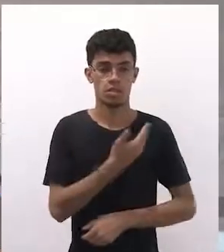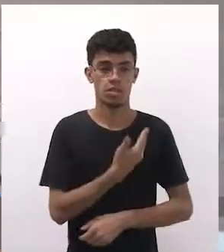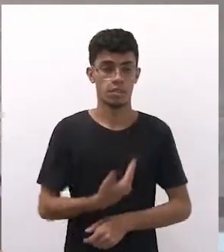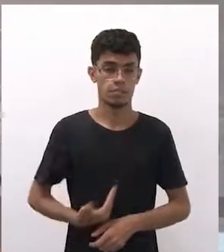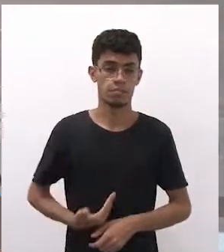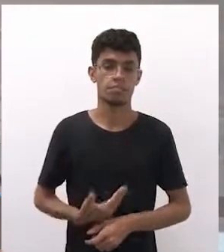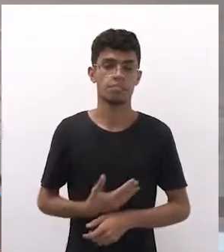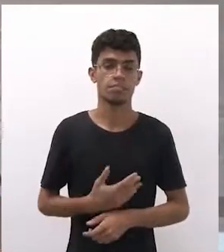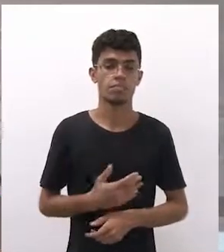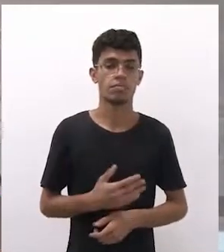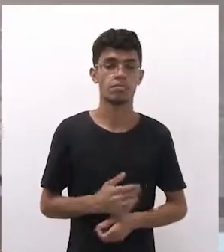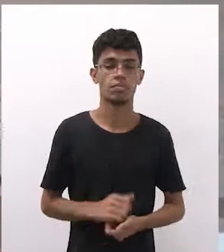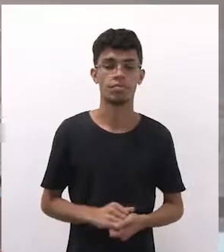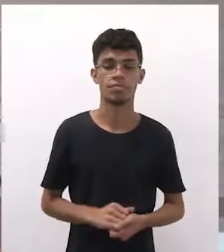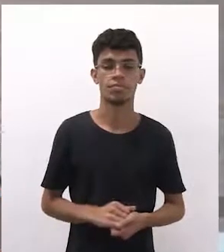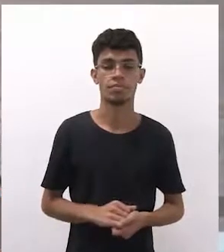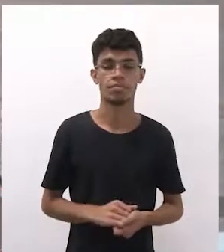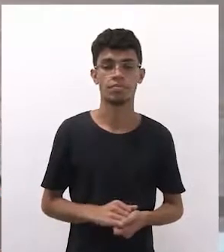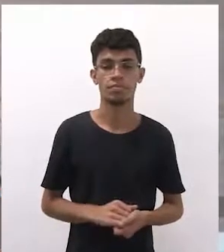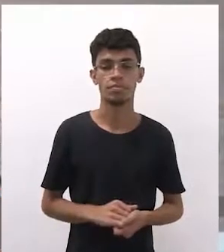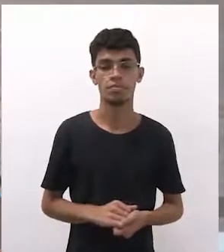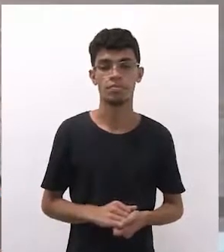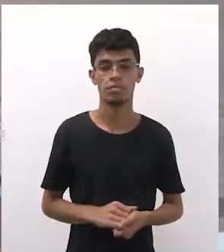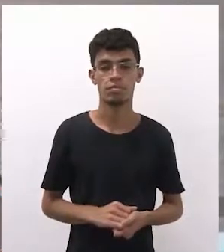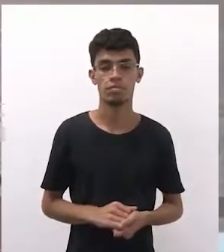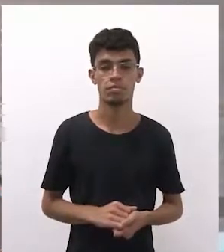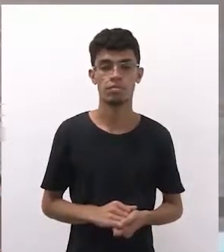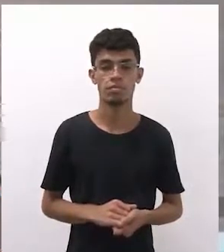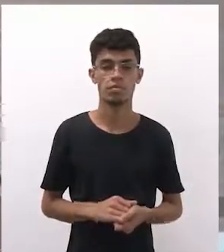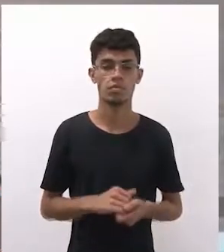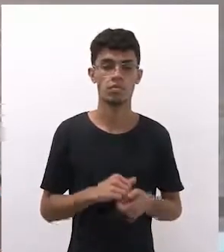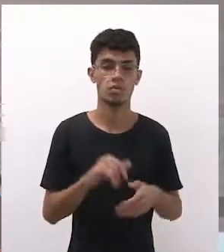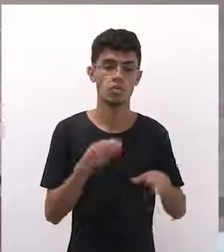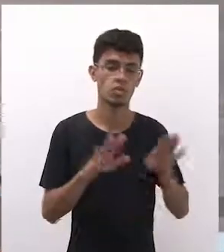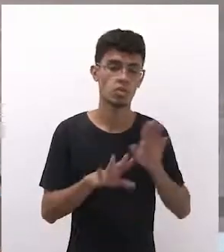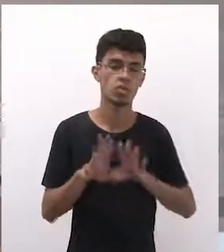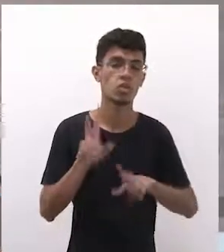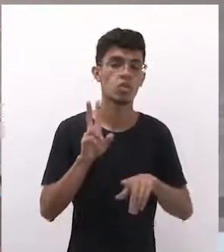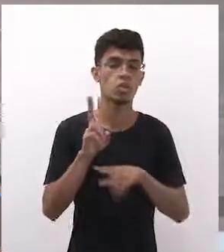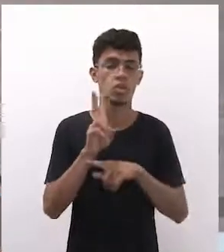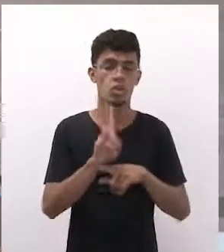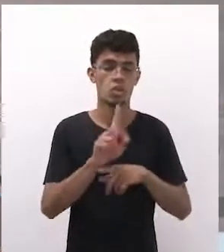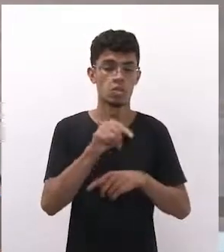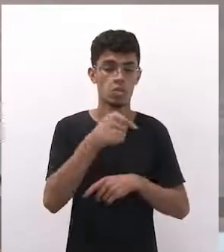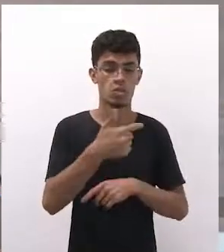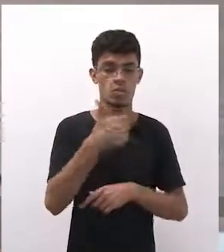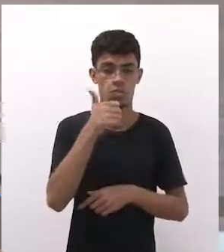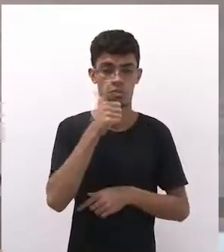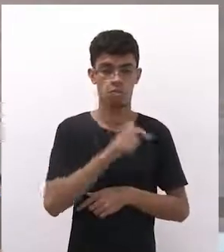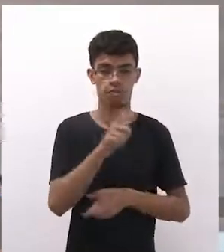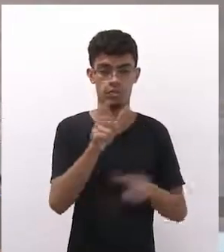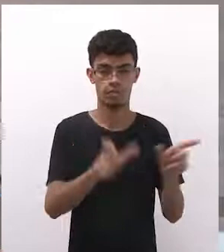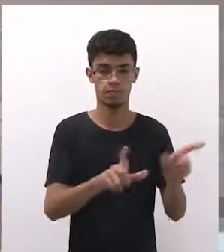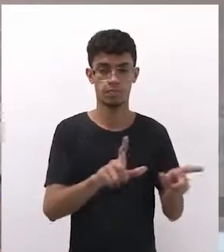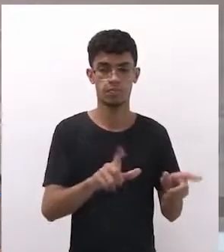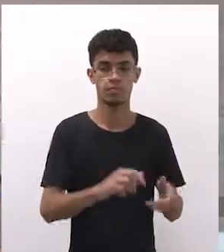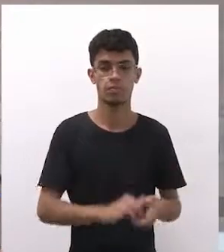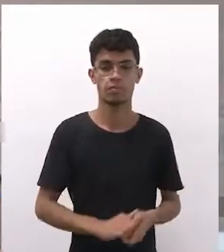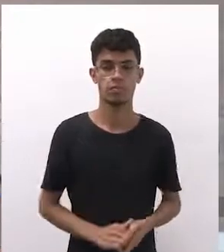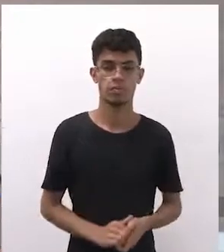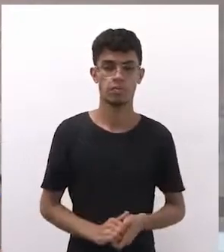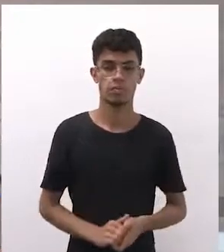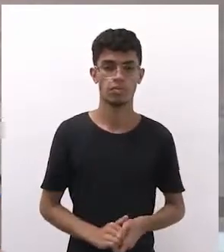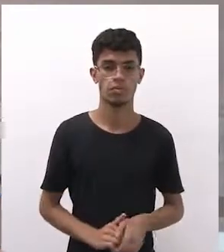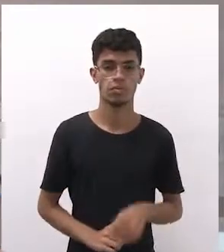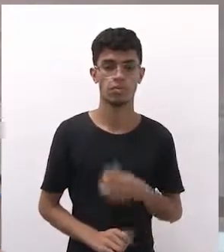a ascensão social se deu a partir dessa delegação, né, dos cuidados para outras mulheres, né, normalmente negras.